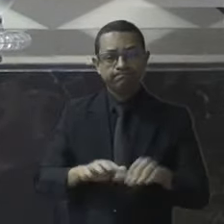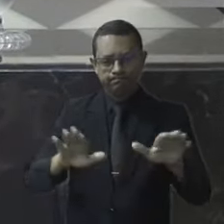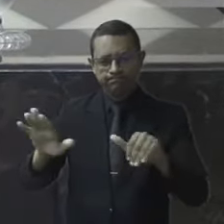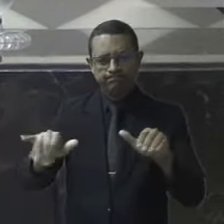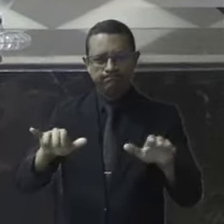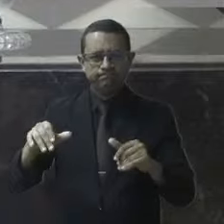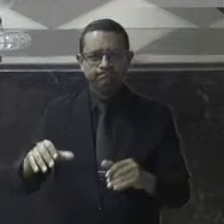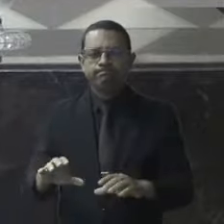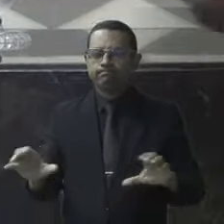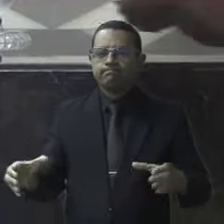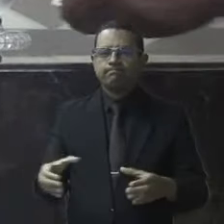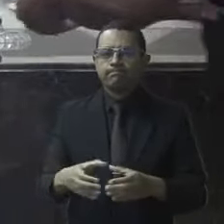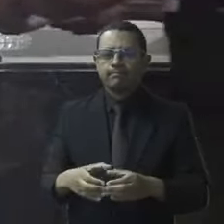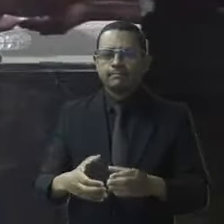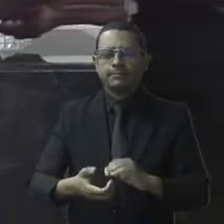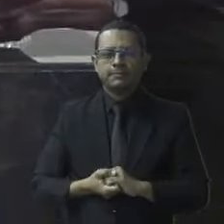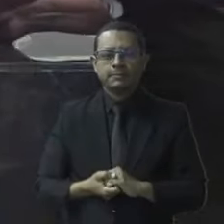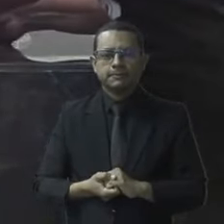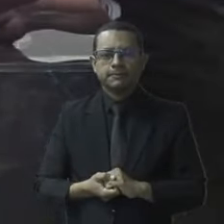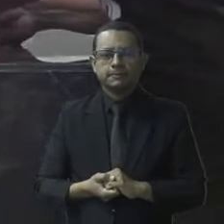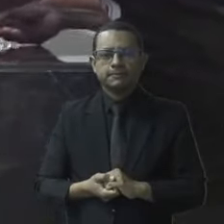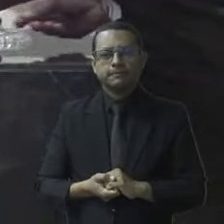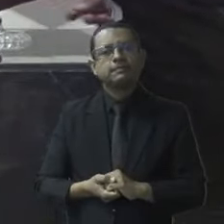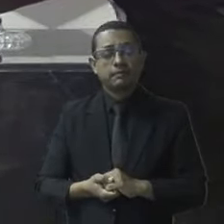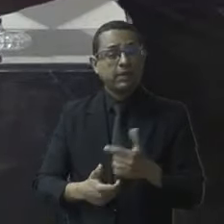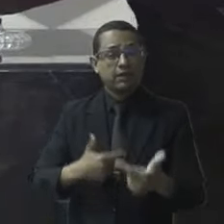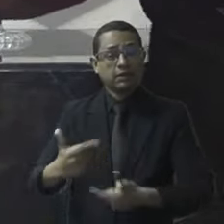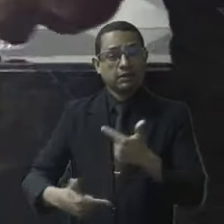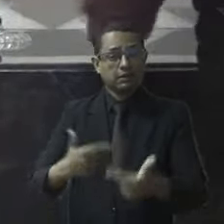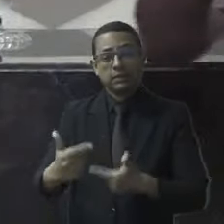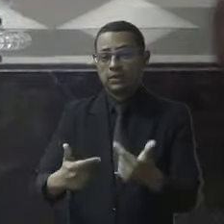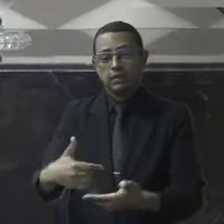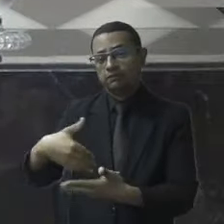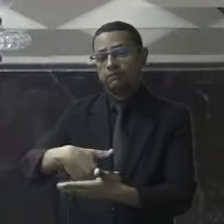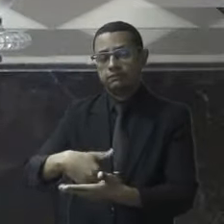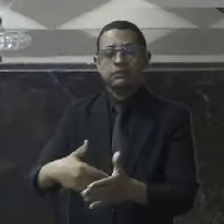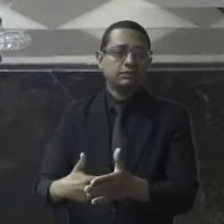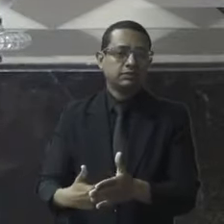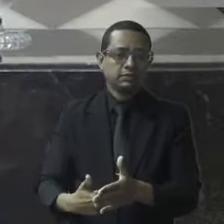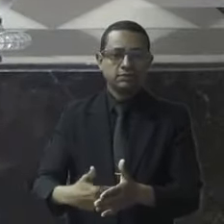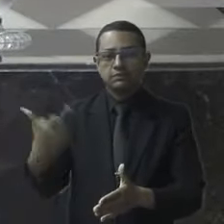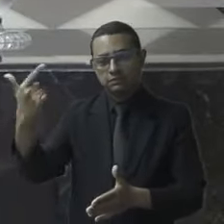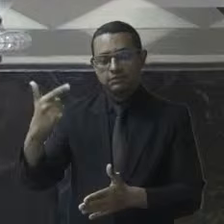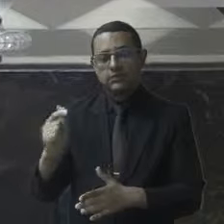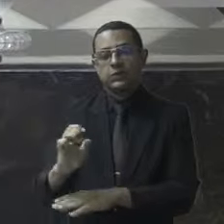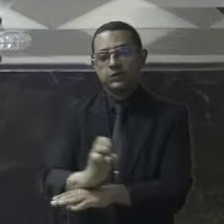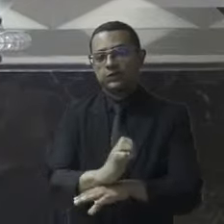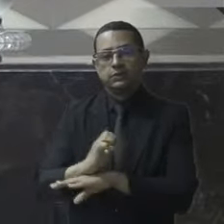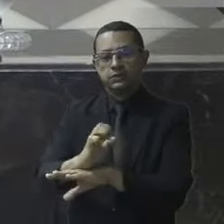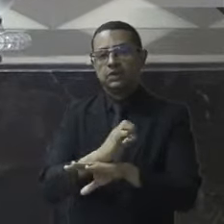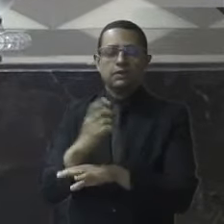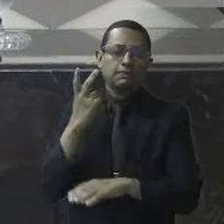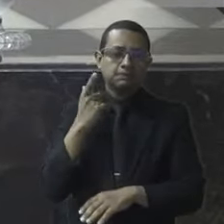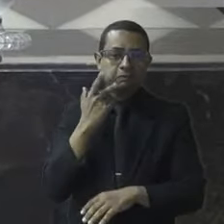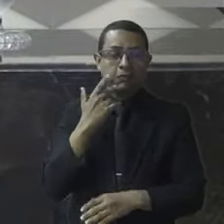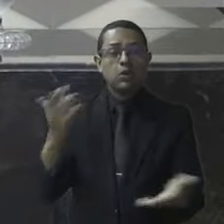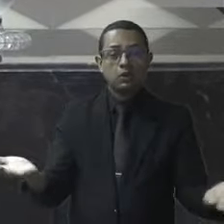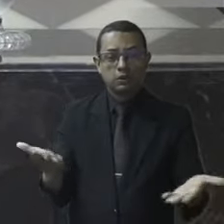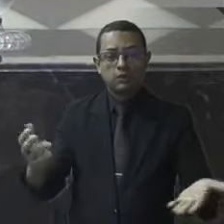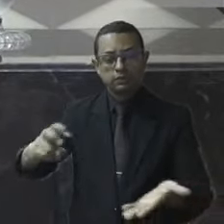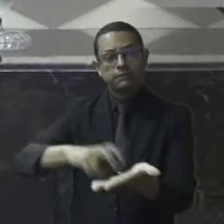a realização do segundo turno de eleição para o Estado do Ceará. Ainda hoje pela